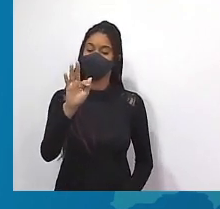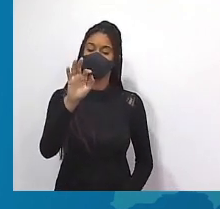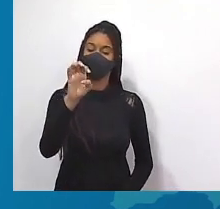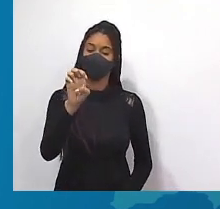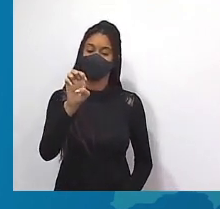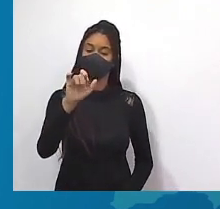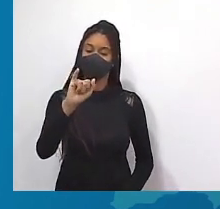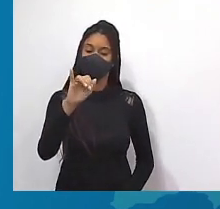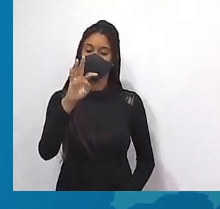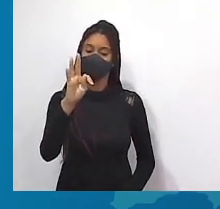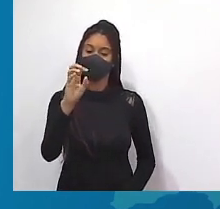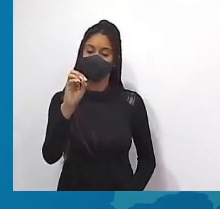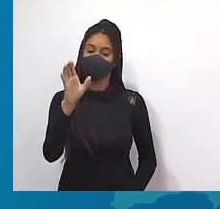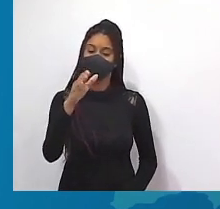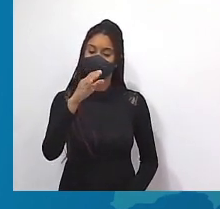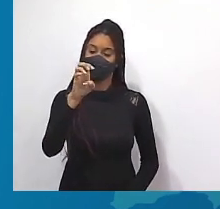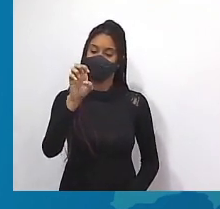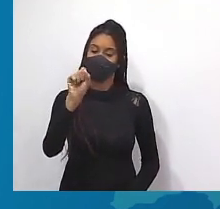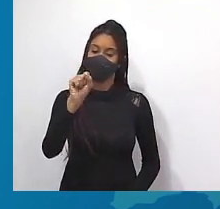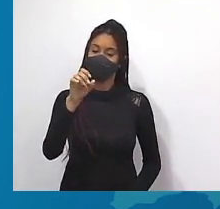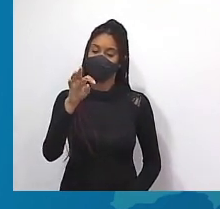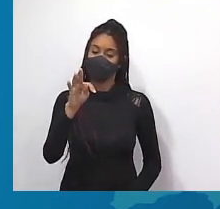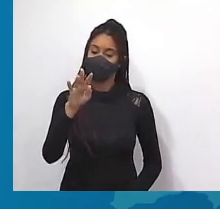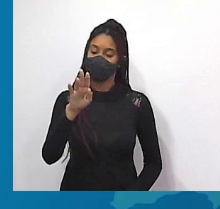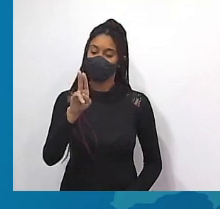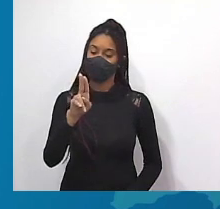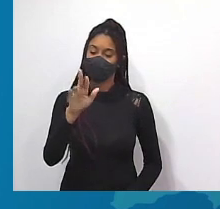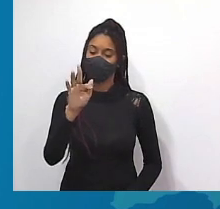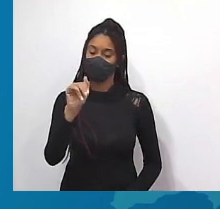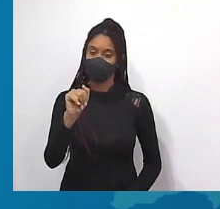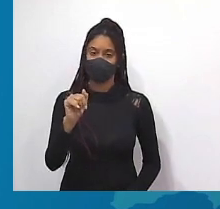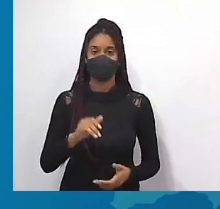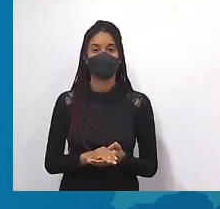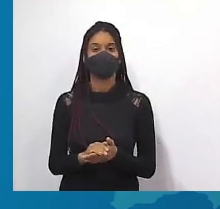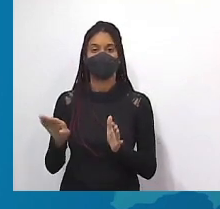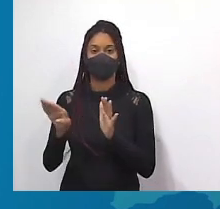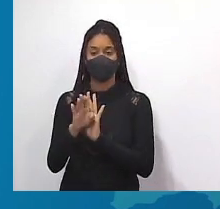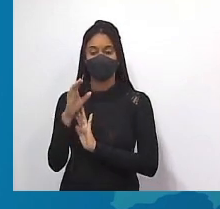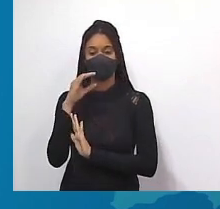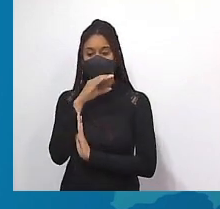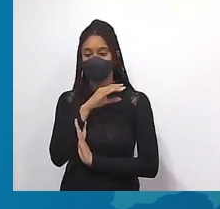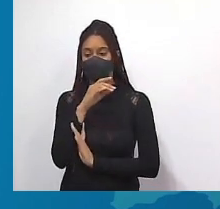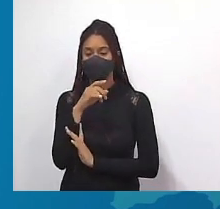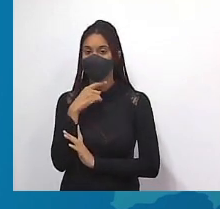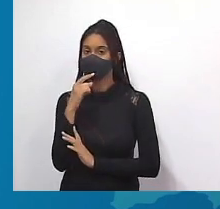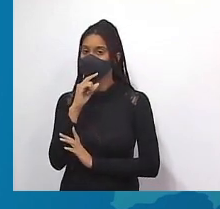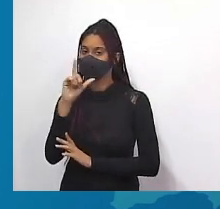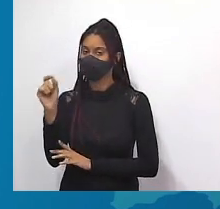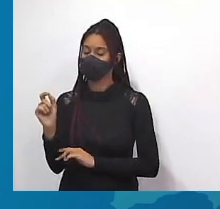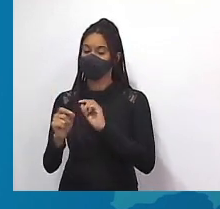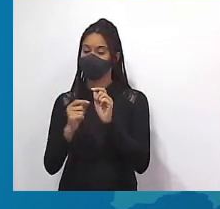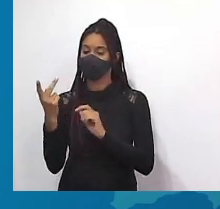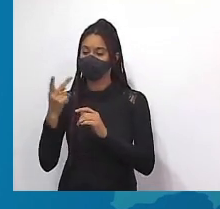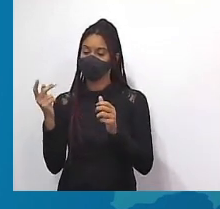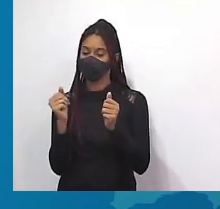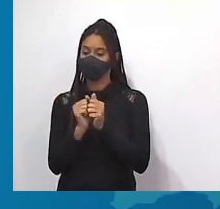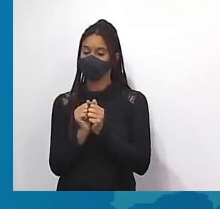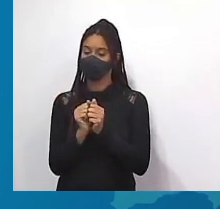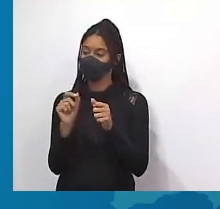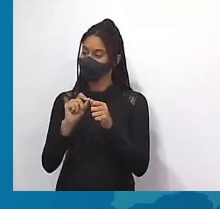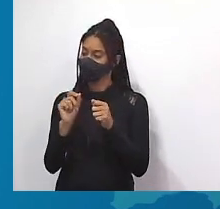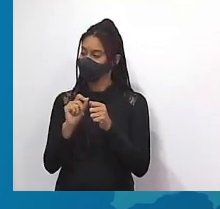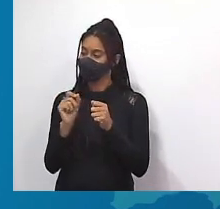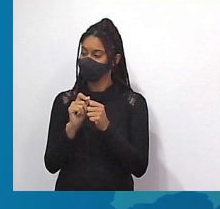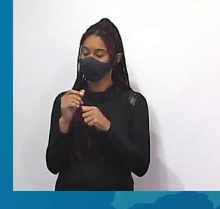camada estufa que o calor entra, mas não consegue sair. Esses 2 efeitos juntos provocam um